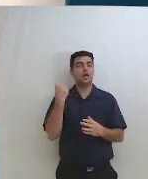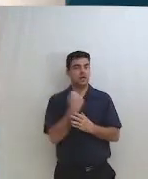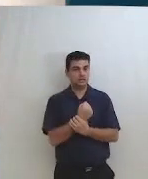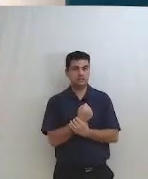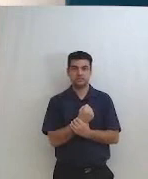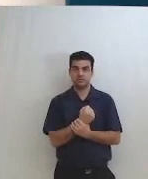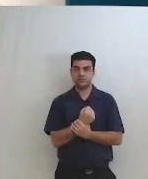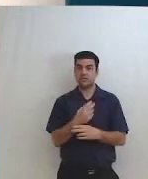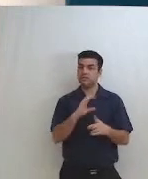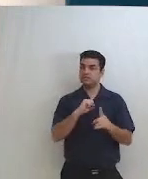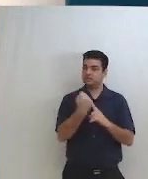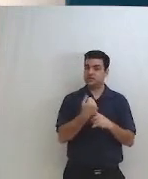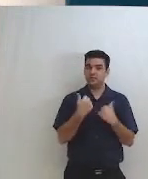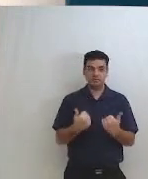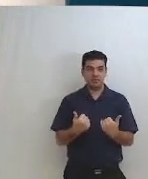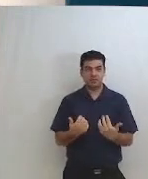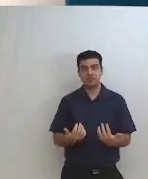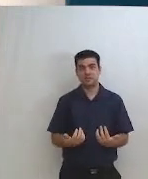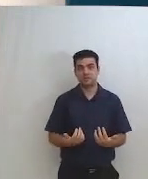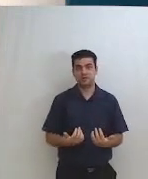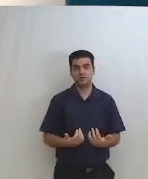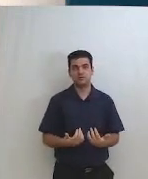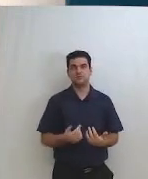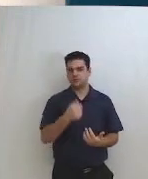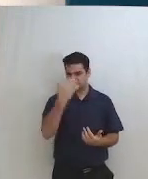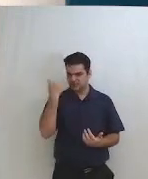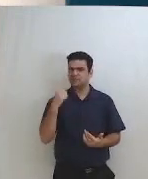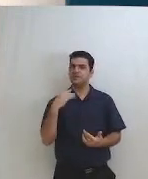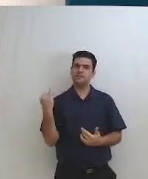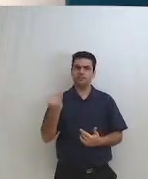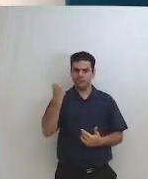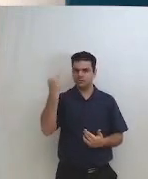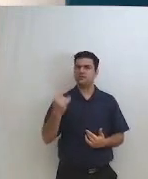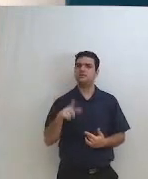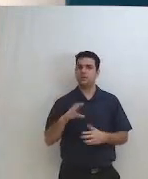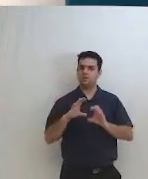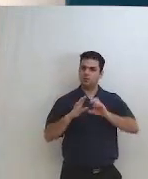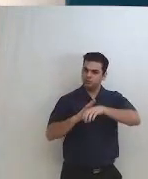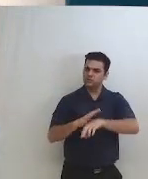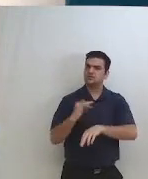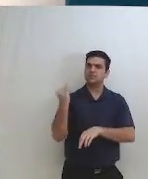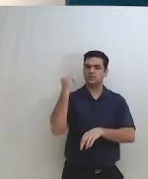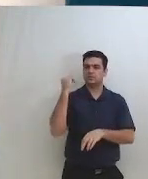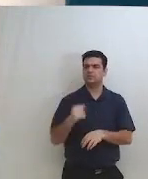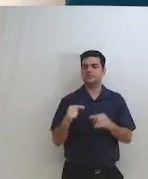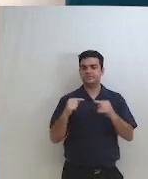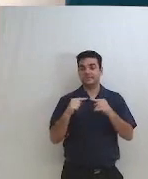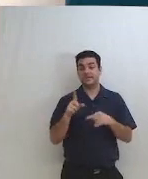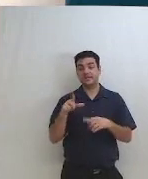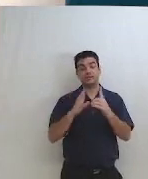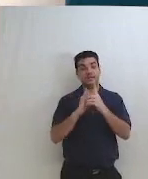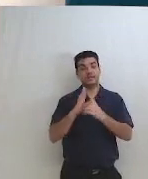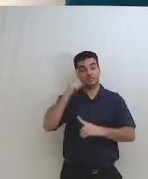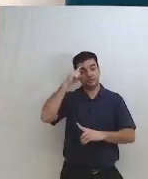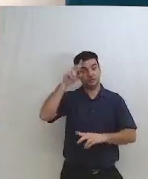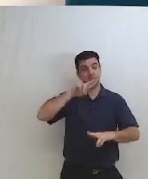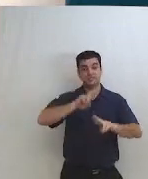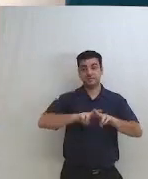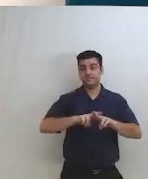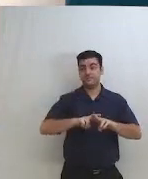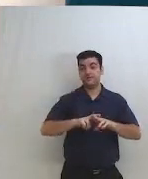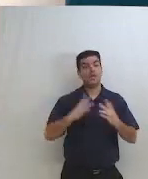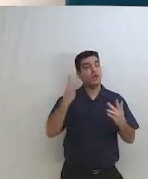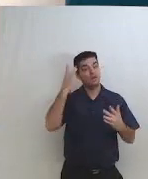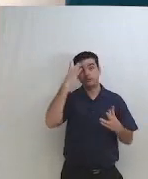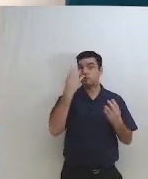Nós sabemos que é um conceito extremamente vago e o decreto de prisão ele extrapolou todos os precedentes do